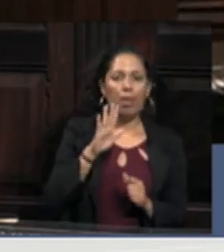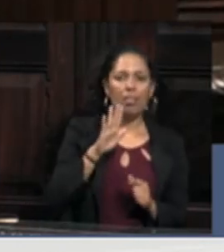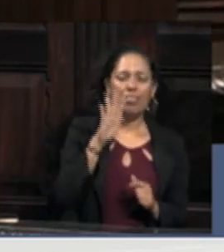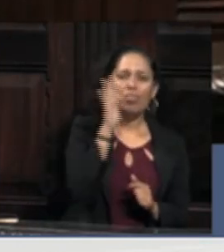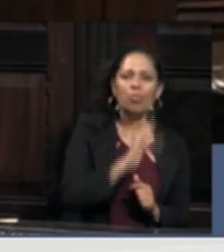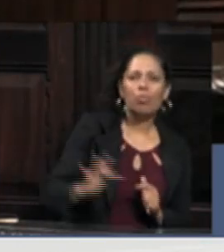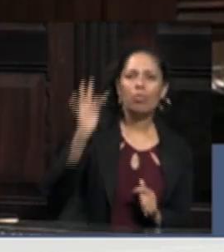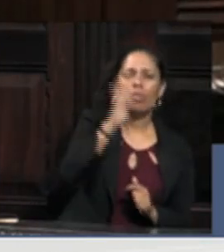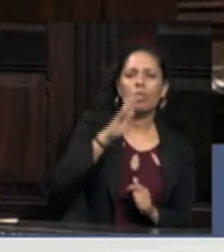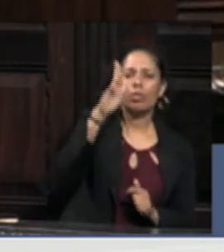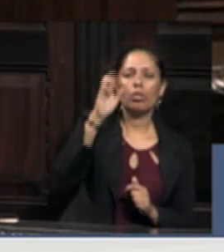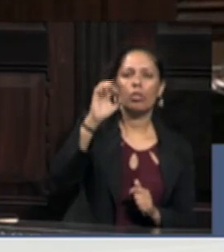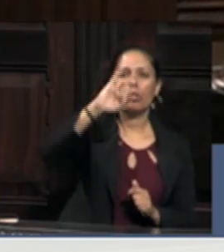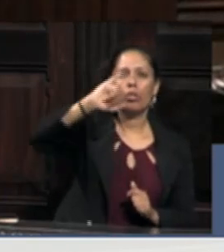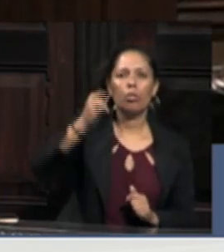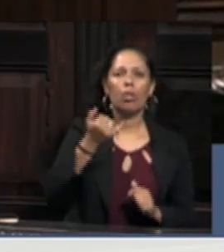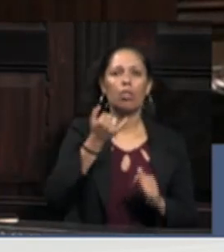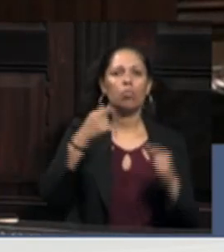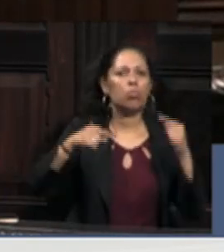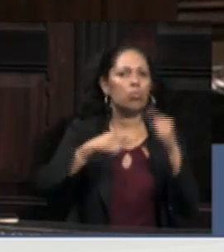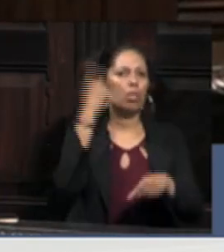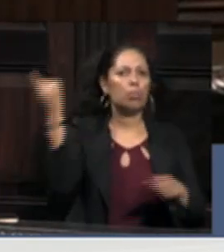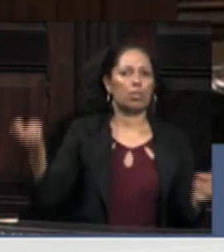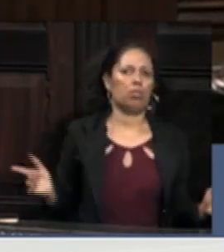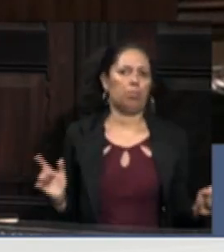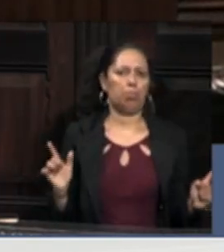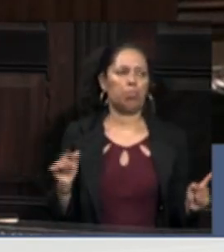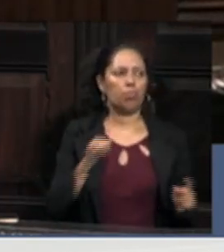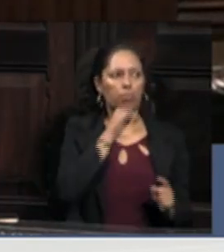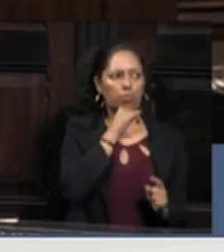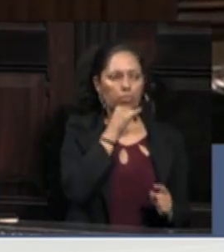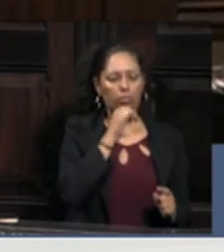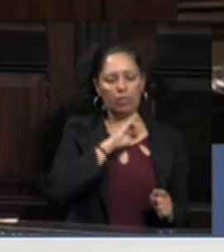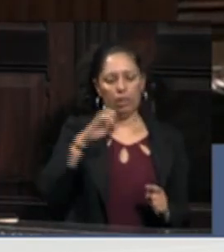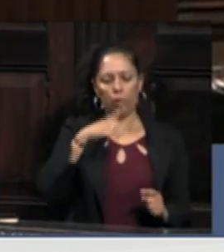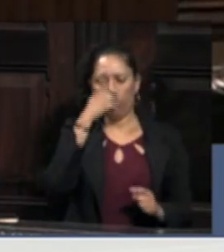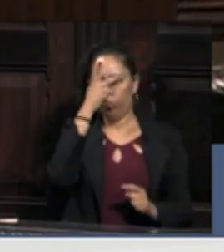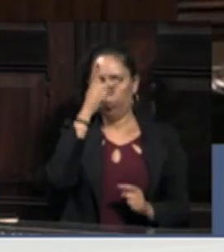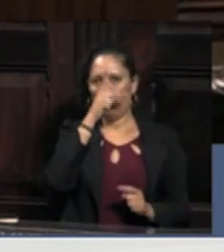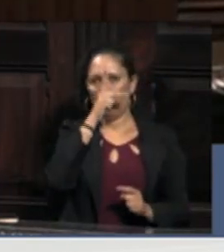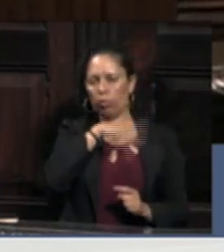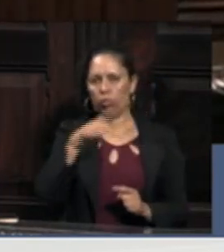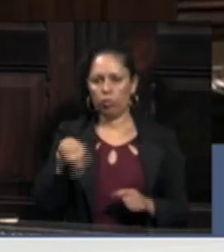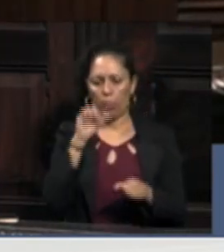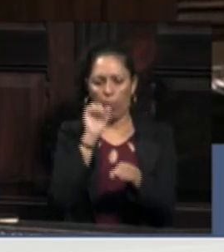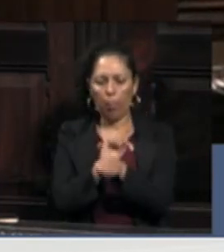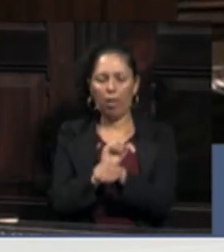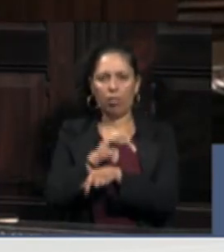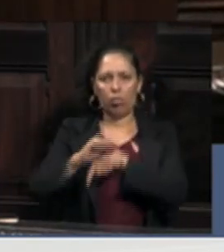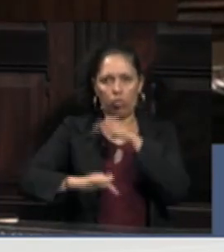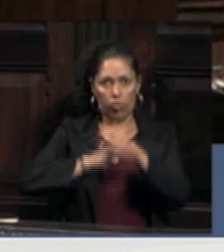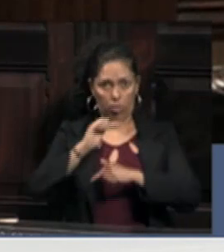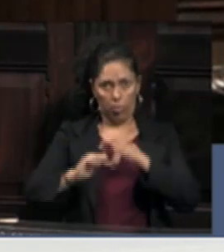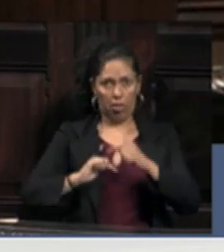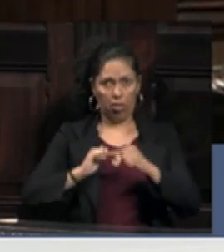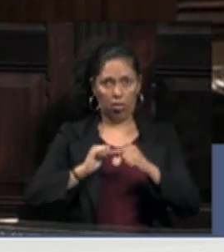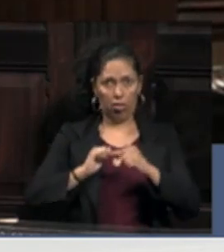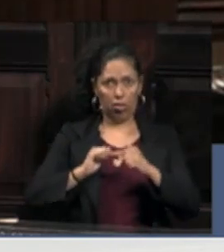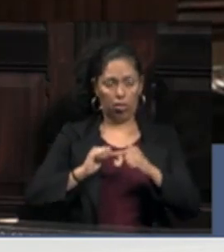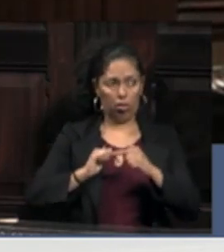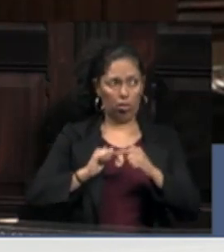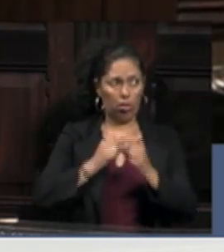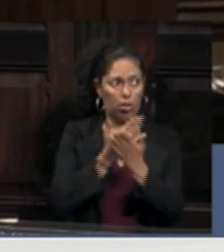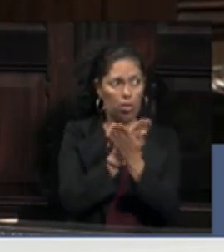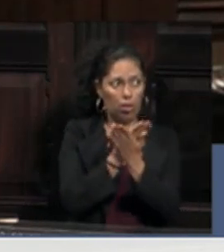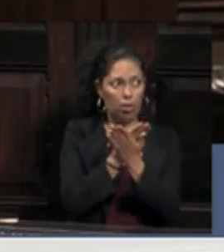assim que funciona com o regime de dedicação exclusiva. Ou seja, quando os professores se aposentam, eles perdem o vínculo com aquilo